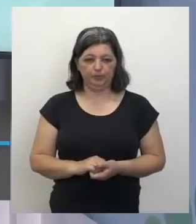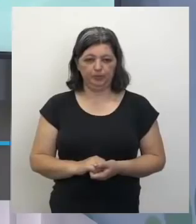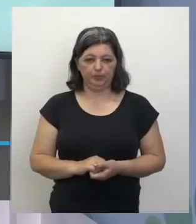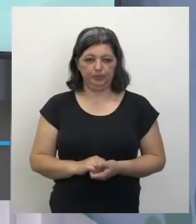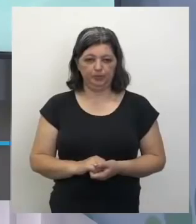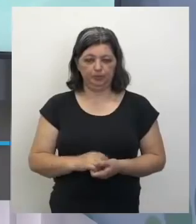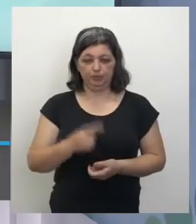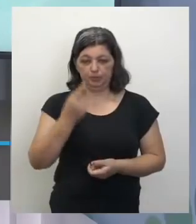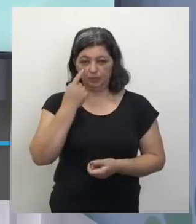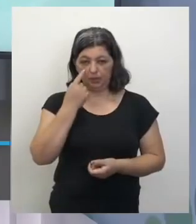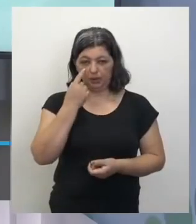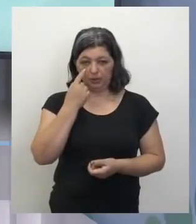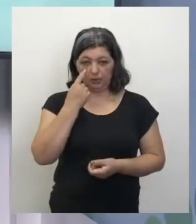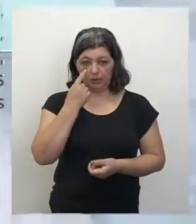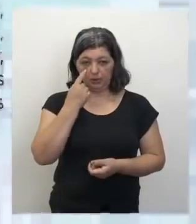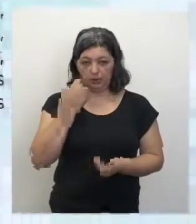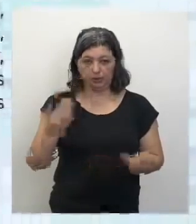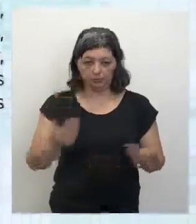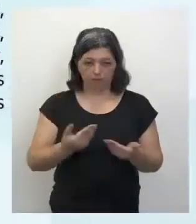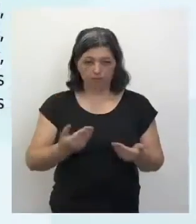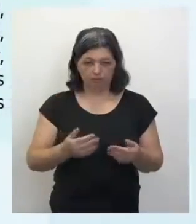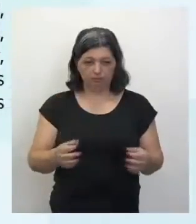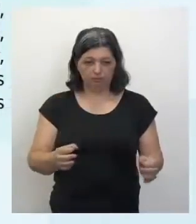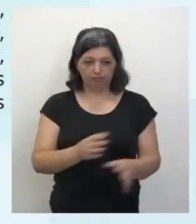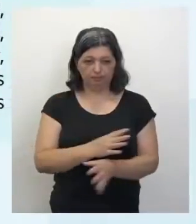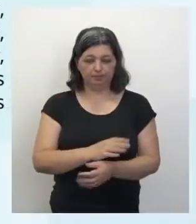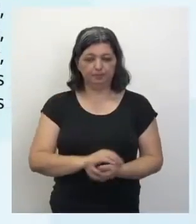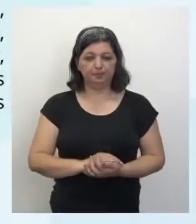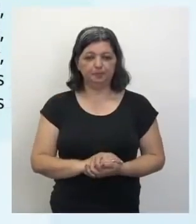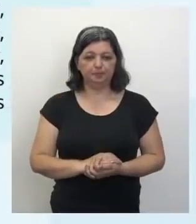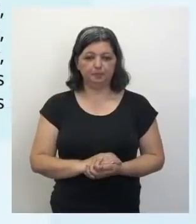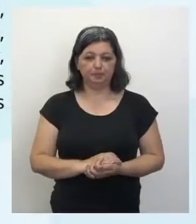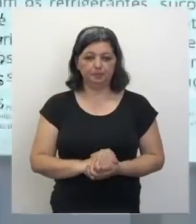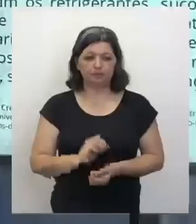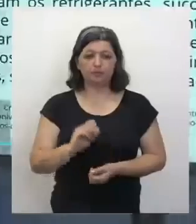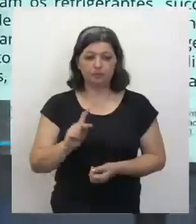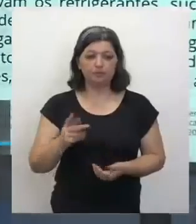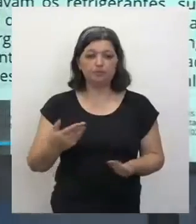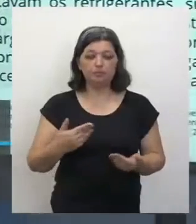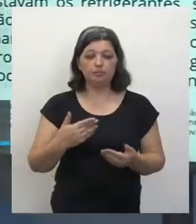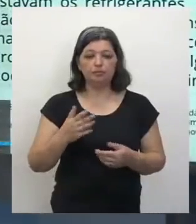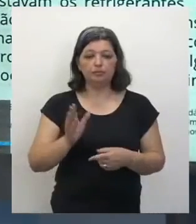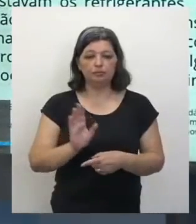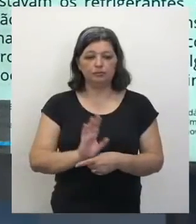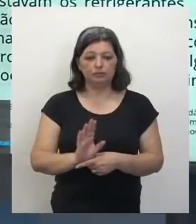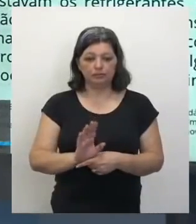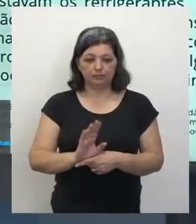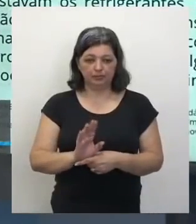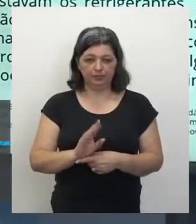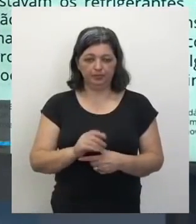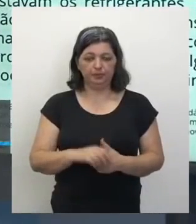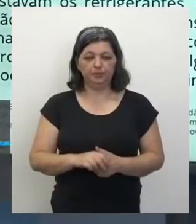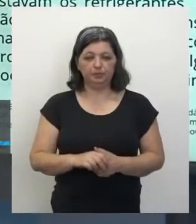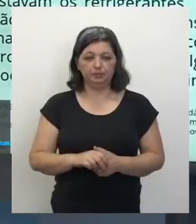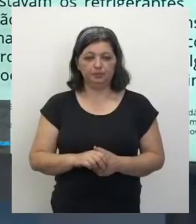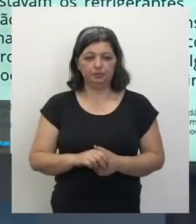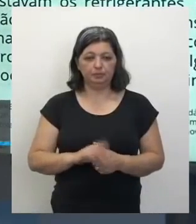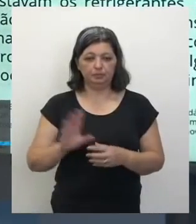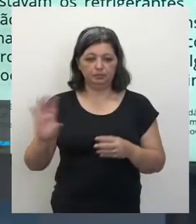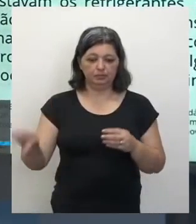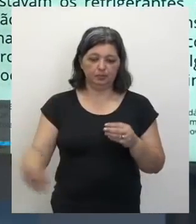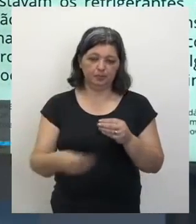olhar. Pronto, apagamos tudo agora. Ok? Vamos agora assistir a um vídeo que vai complementar